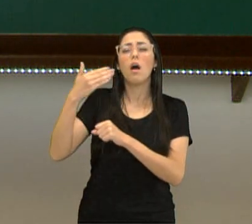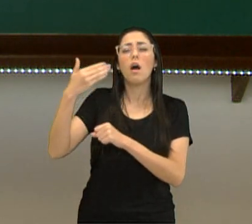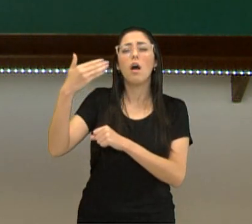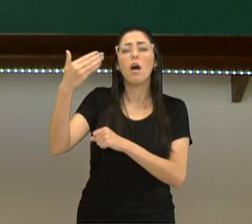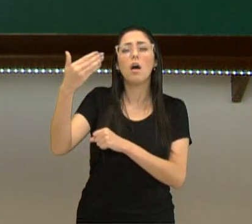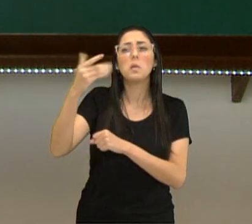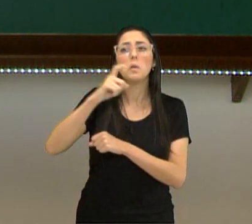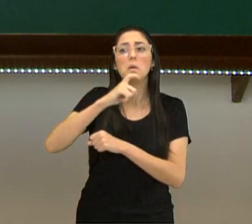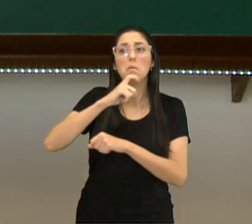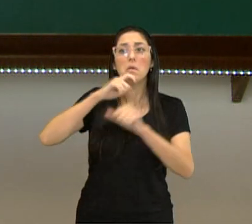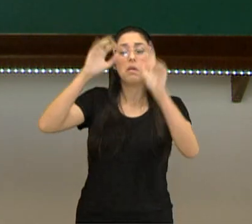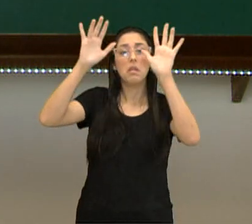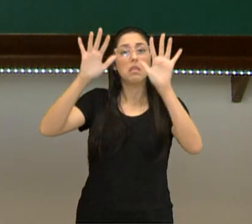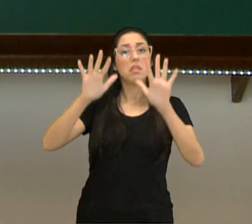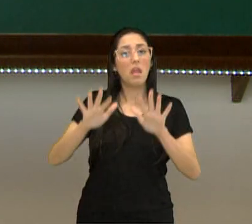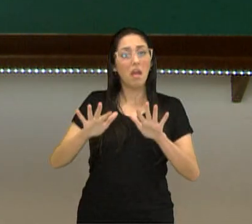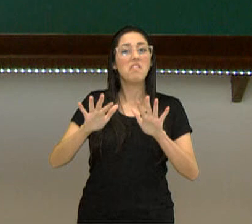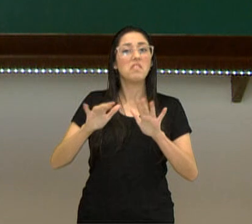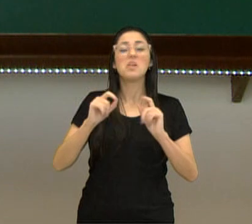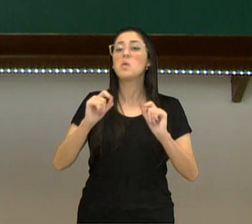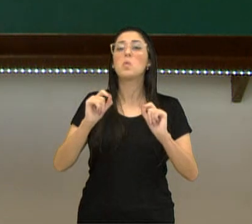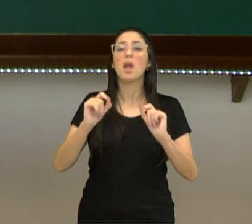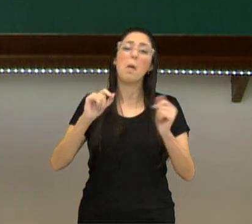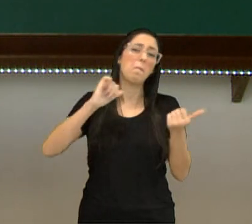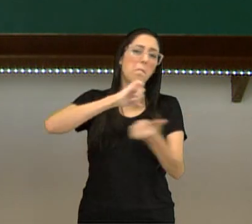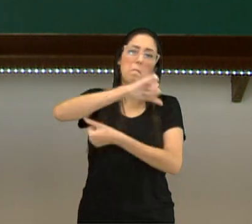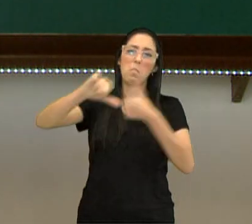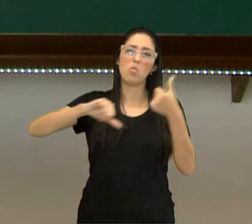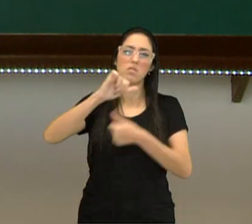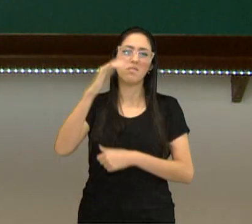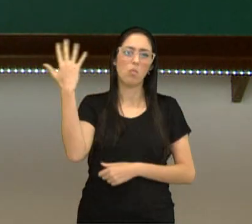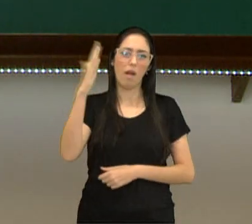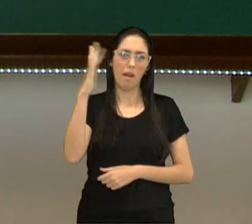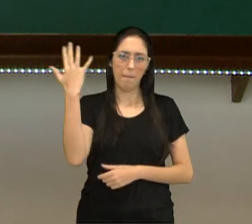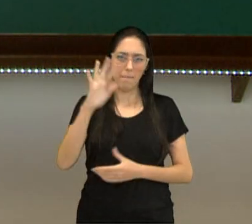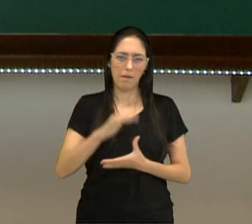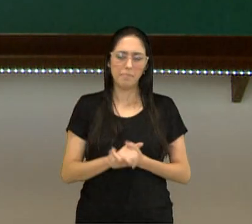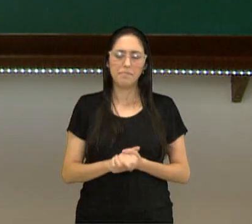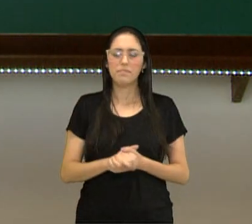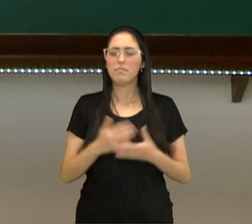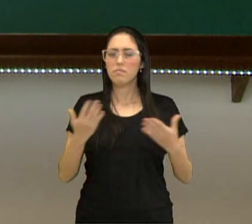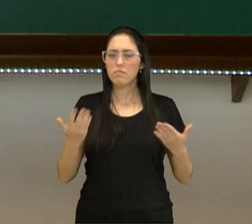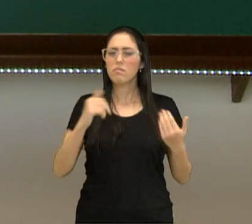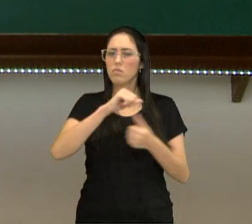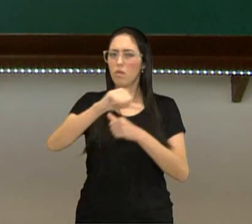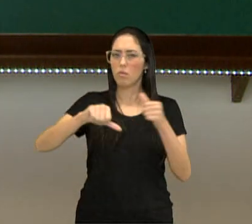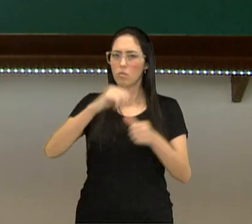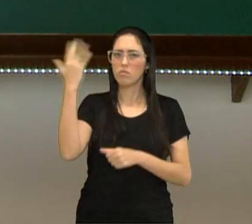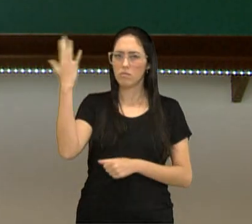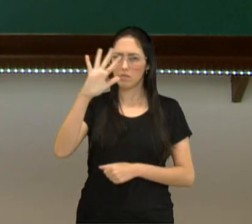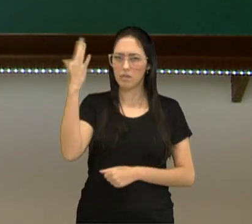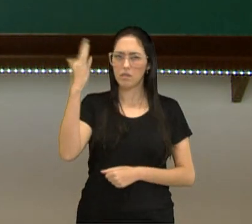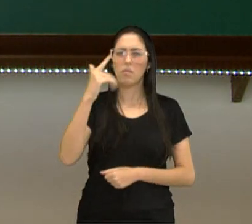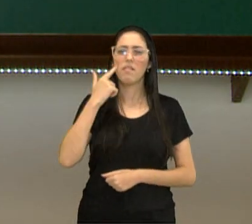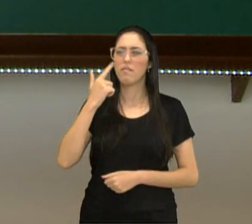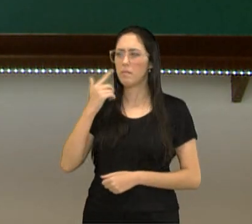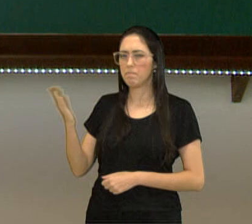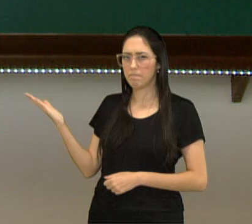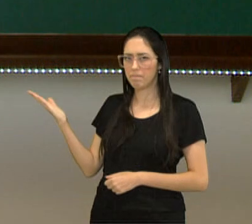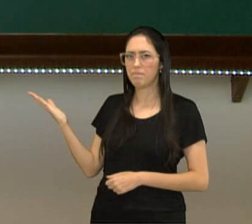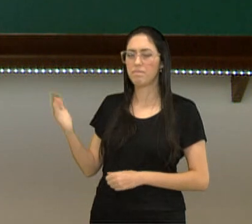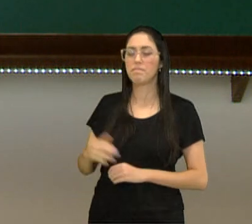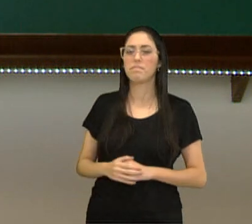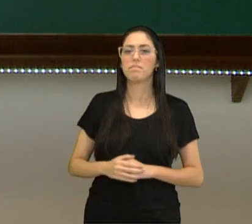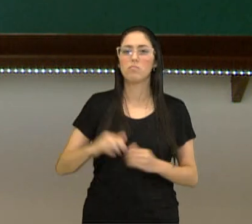de neve, percebe-se então uma mudança climática. E quando a gente fala nessas mudanças climáticas, dá uma olhada aqui na tela, ó, que